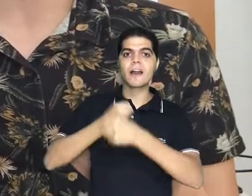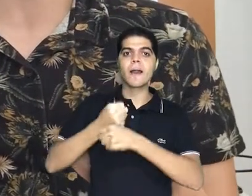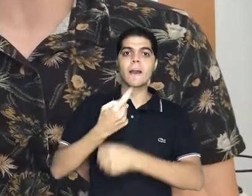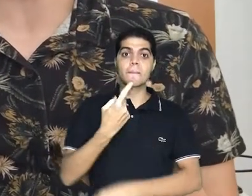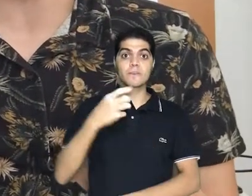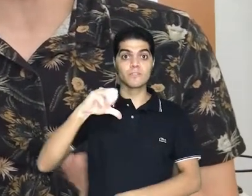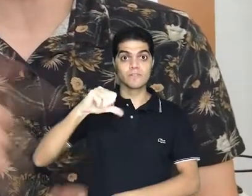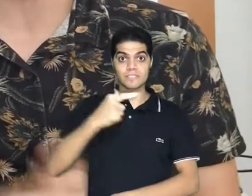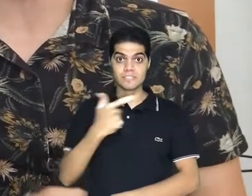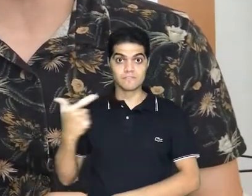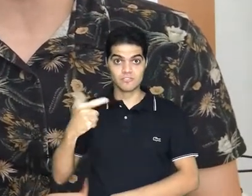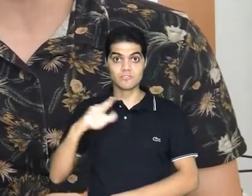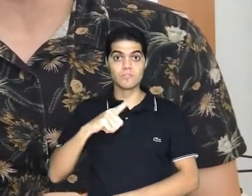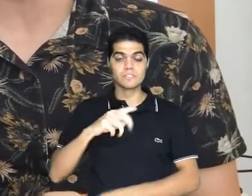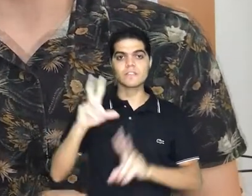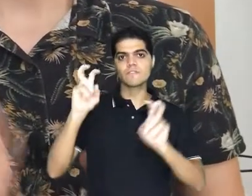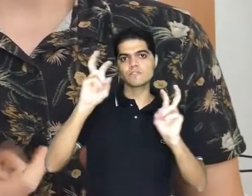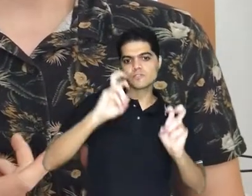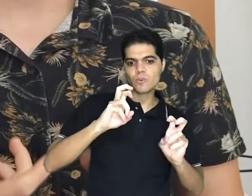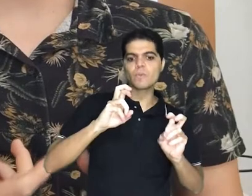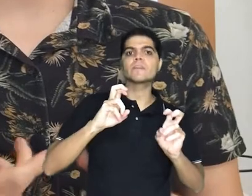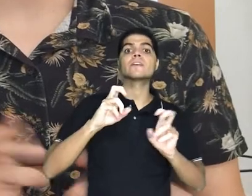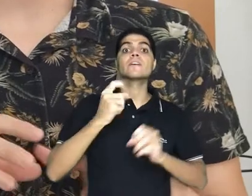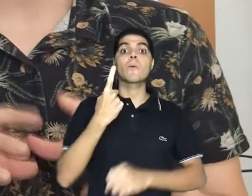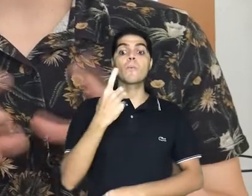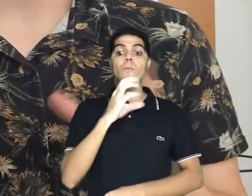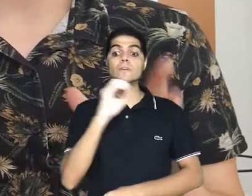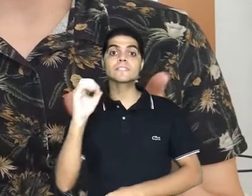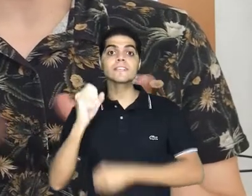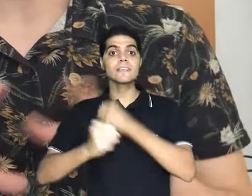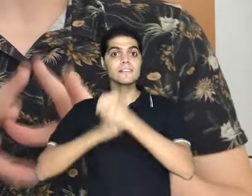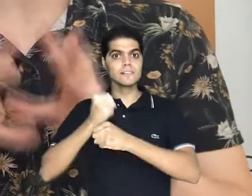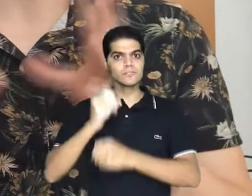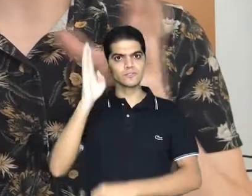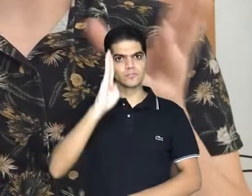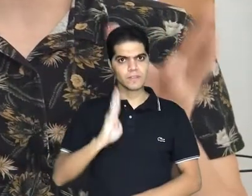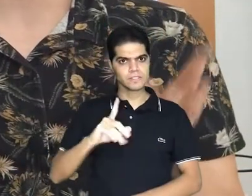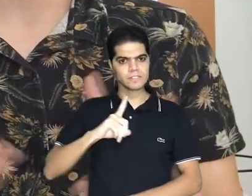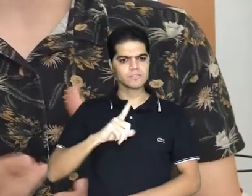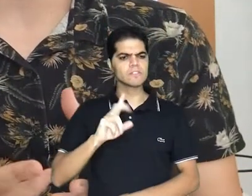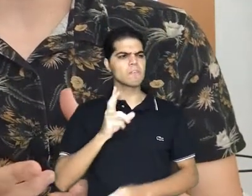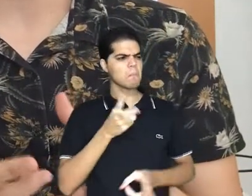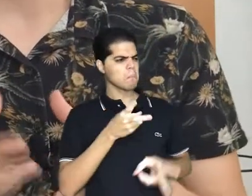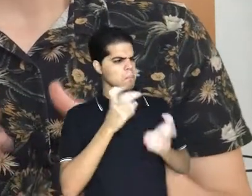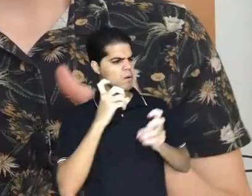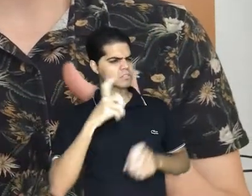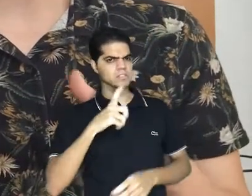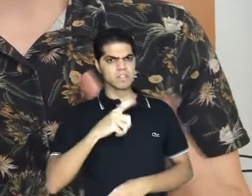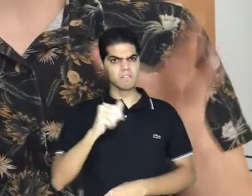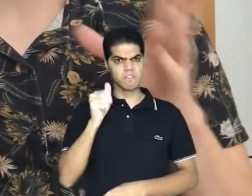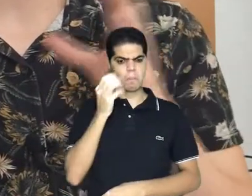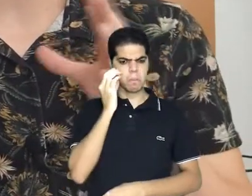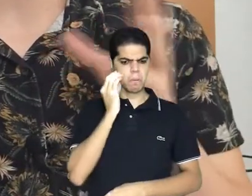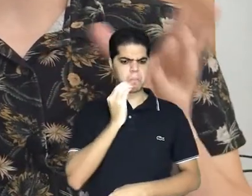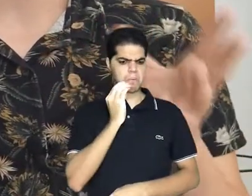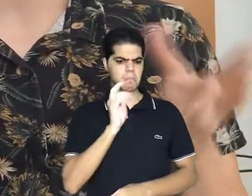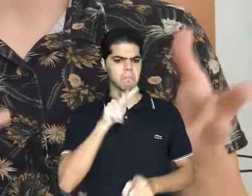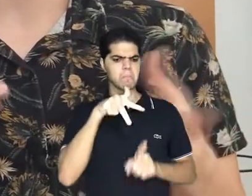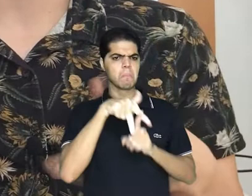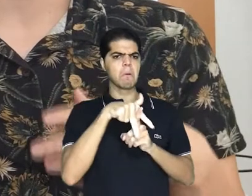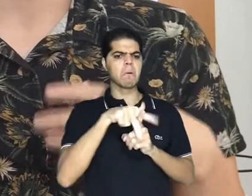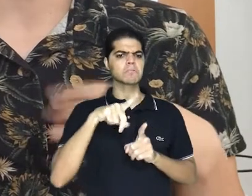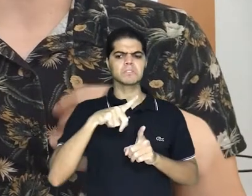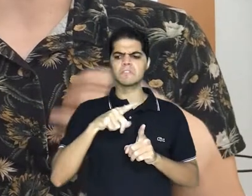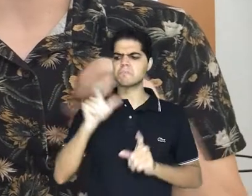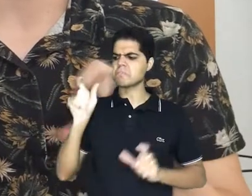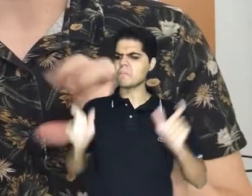comemoração do centenário da Independência do Brasil Dom Pedro primeiro Ocupa um lugar central rodeado de estrelas e outros personagens